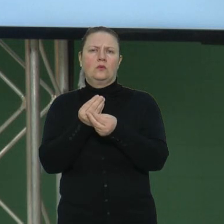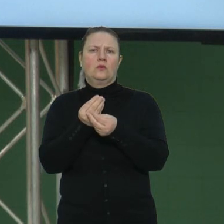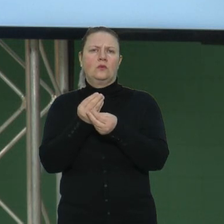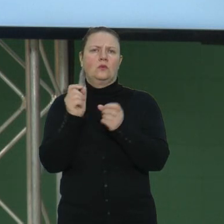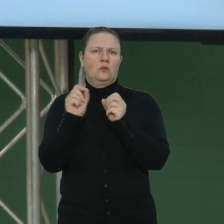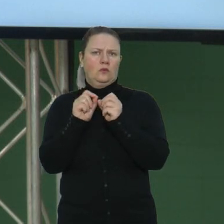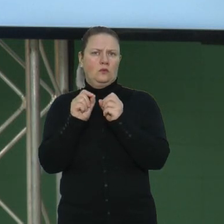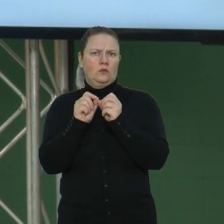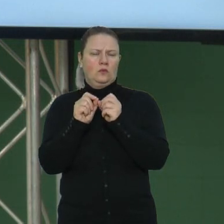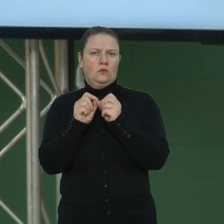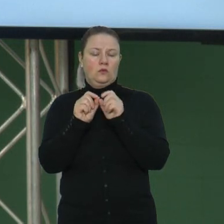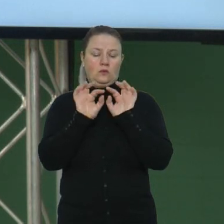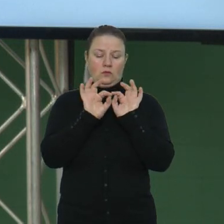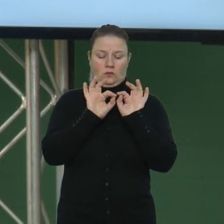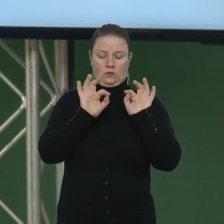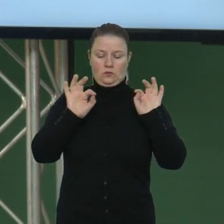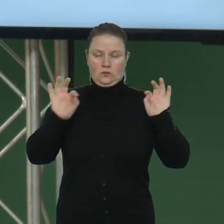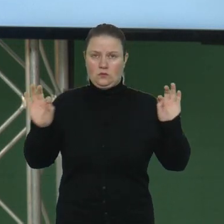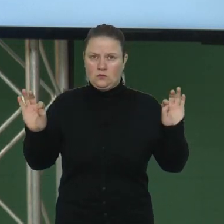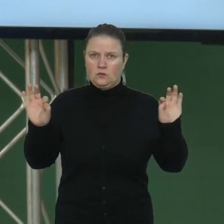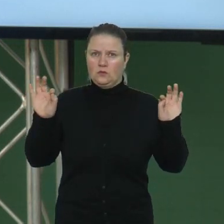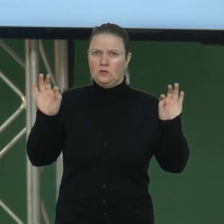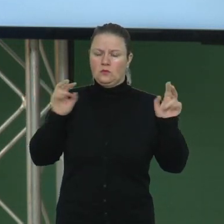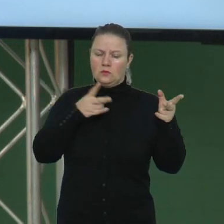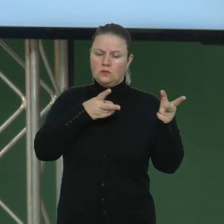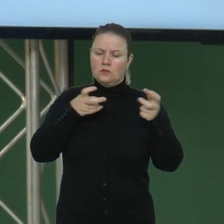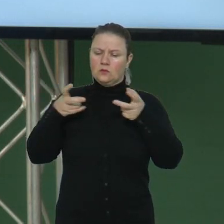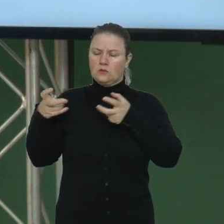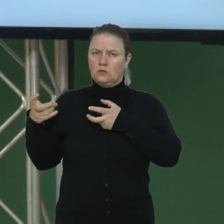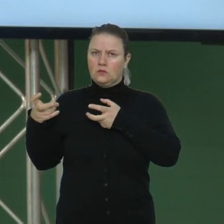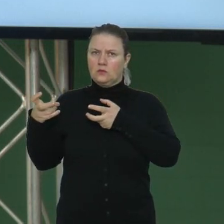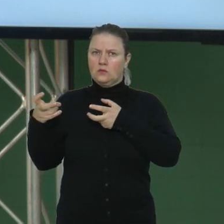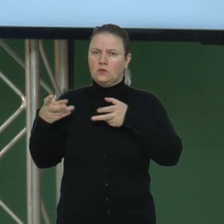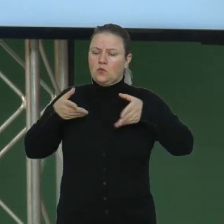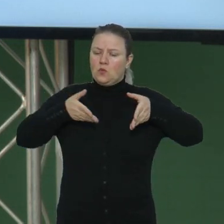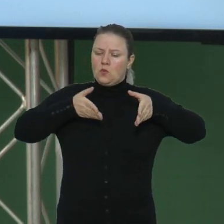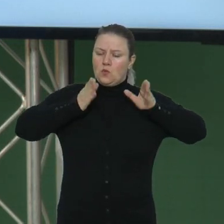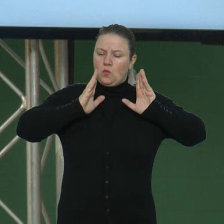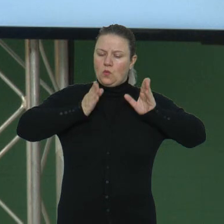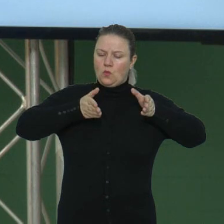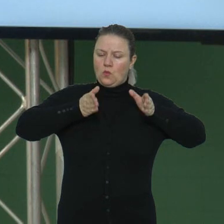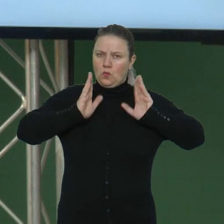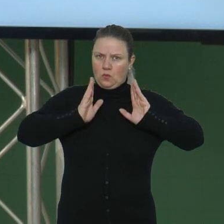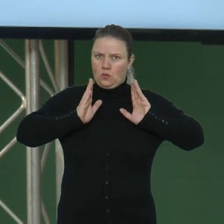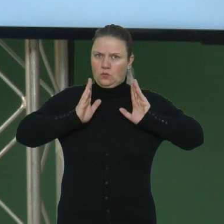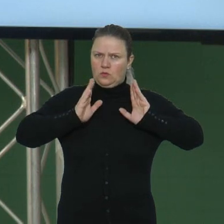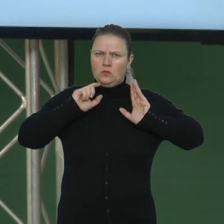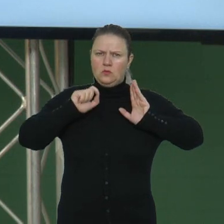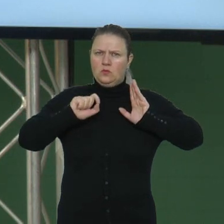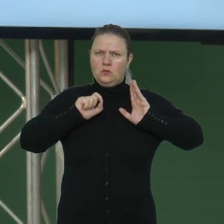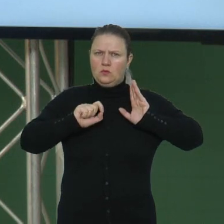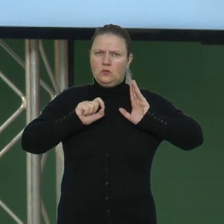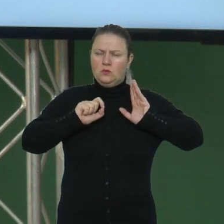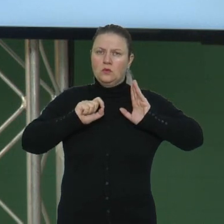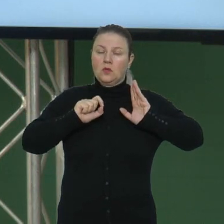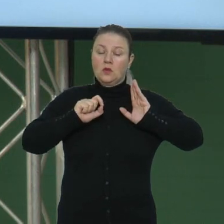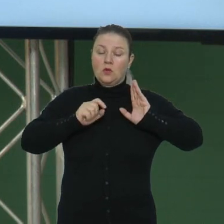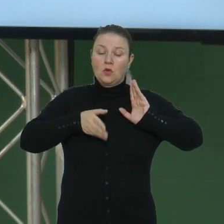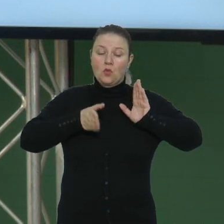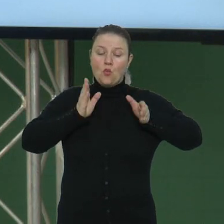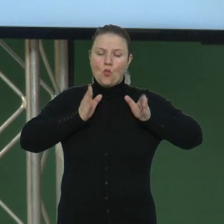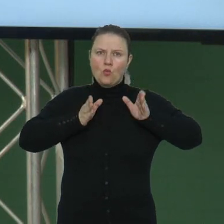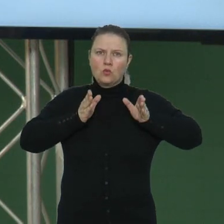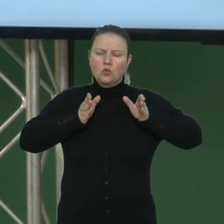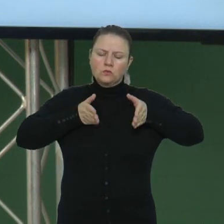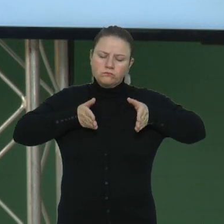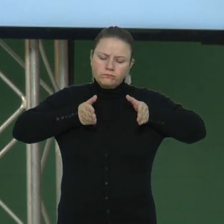aqui na reta, percebam o seguinte, que essa minha equação modular, ela vai estar o quê? Entre o 1, né? Porque o módulo tem que ser o quê? Menor do